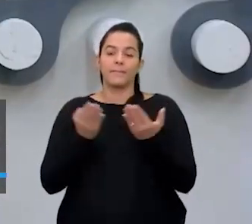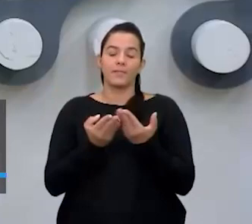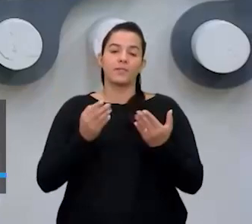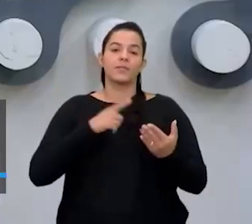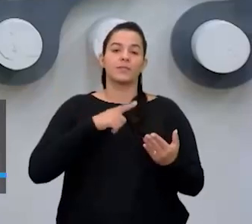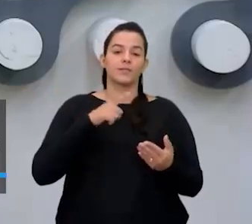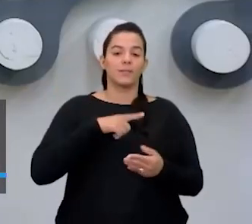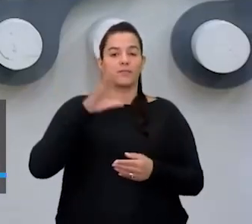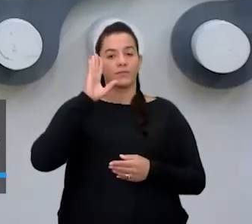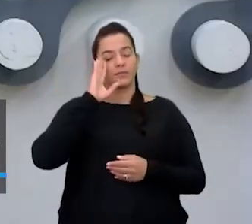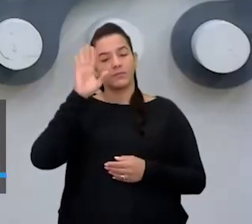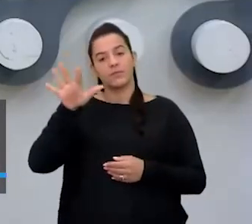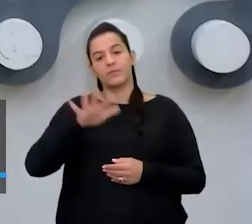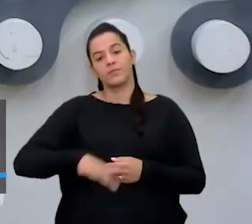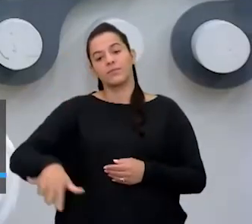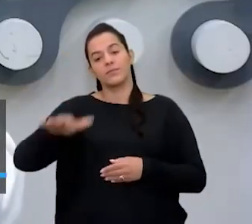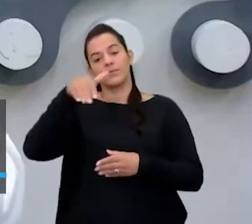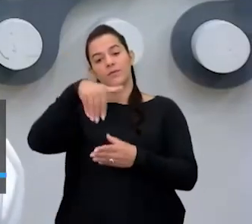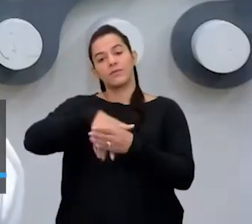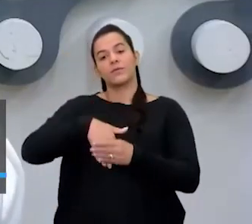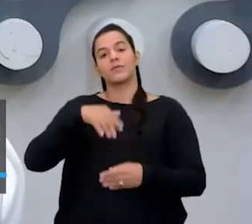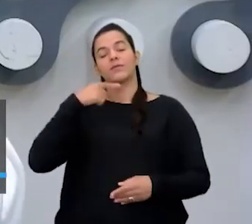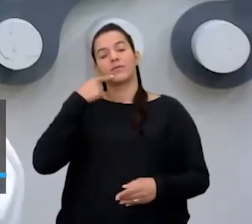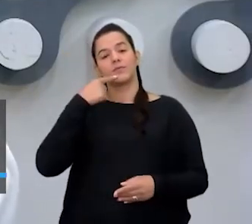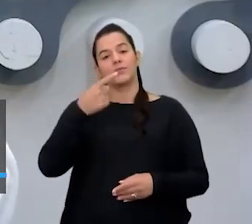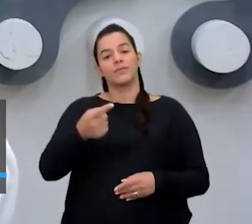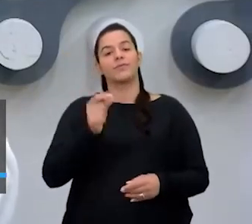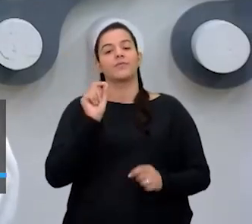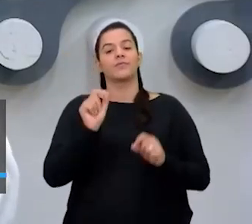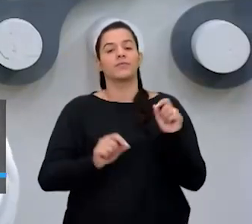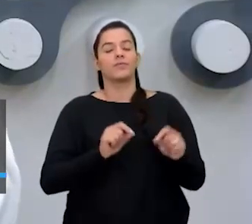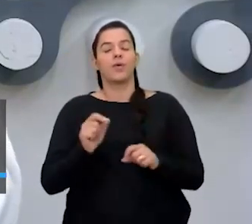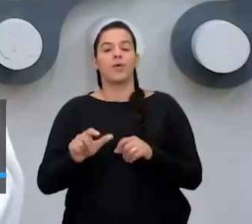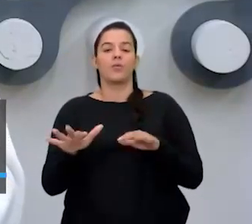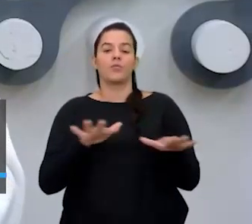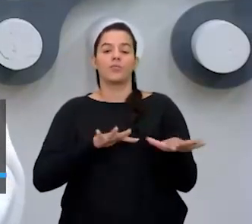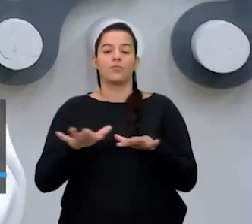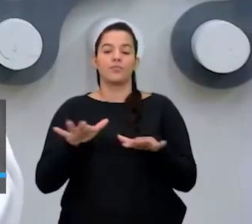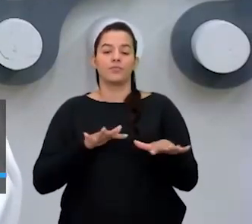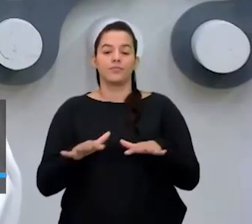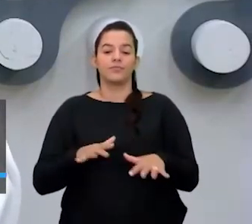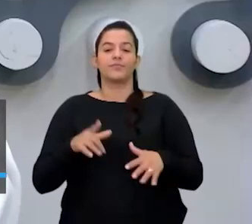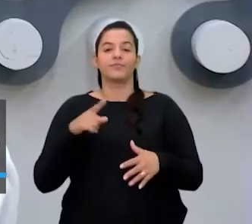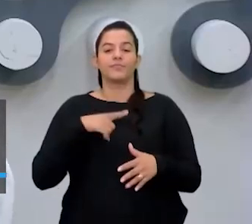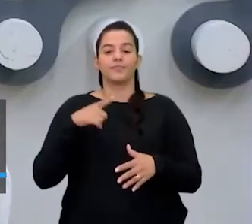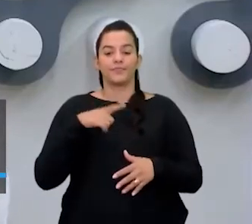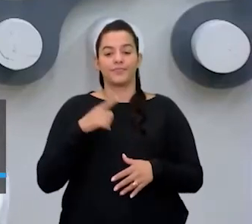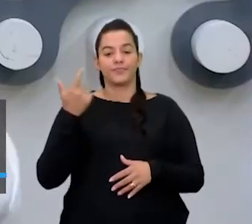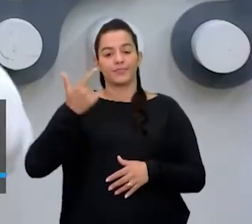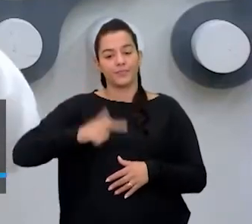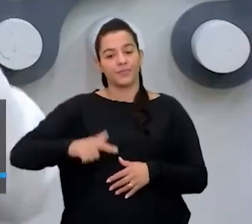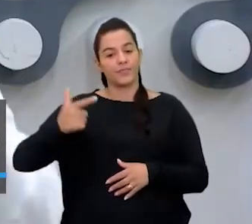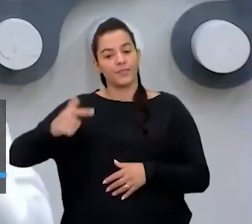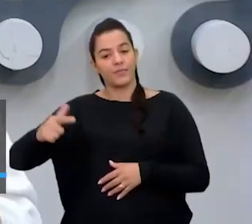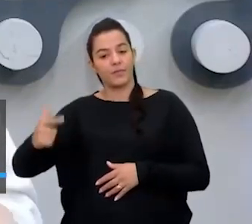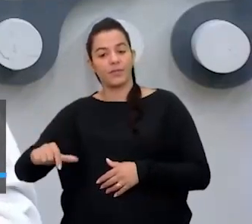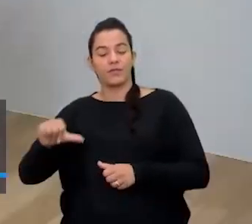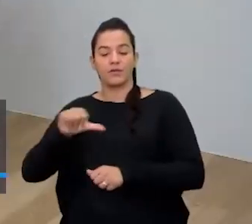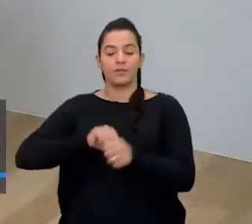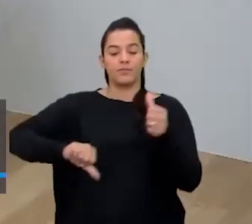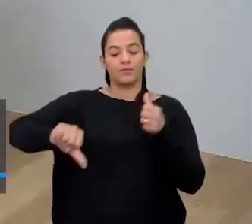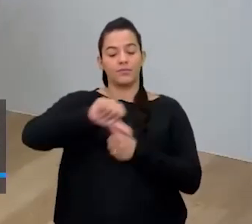de fato, principalmente com as eleições da França, a gente tem visto de fato um movimento que vai em sentido